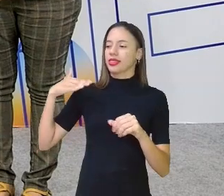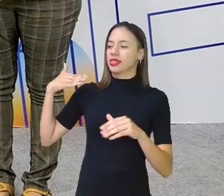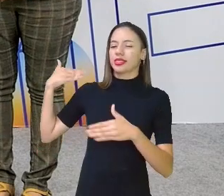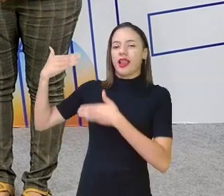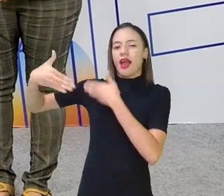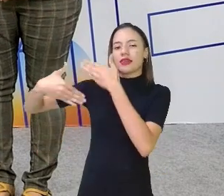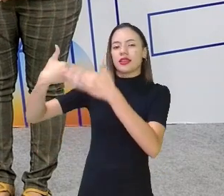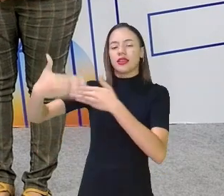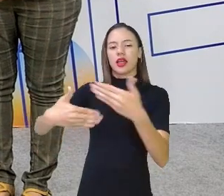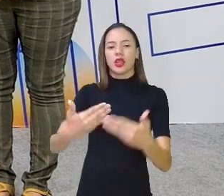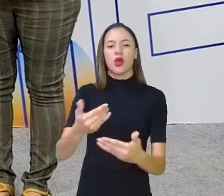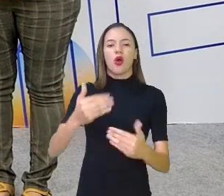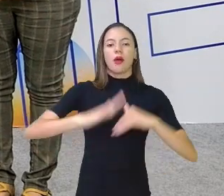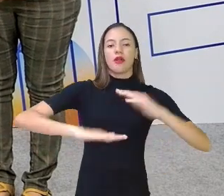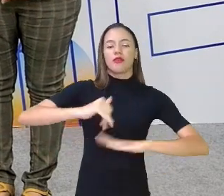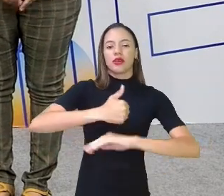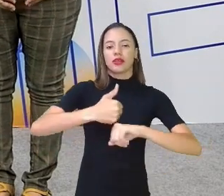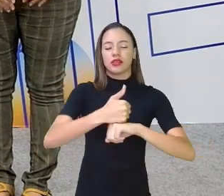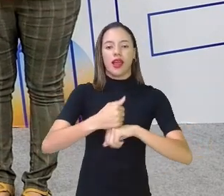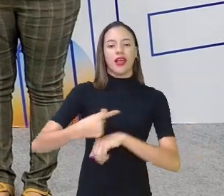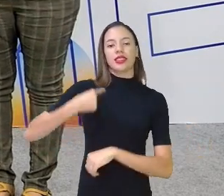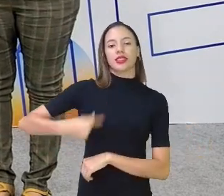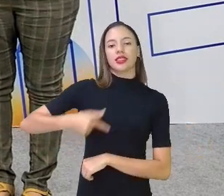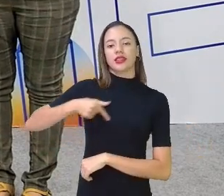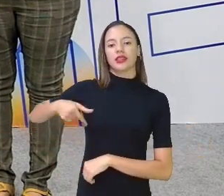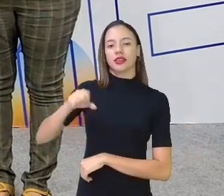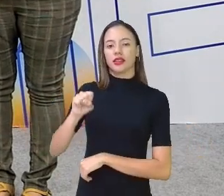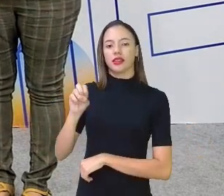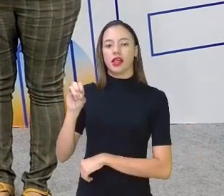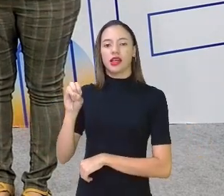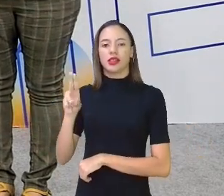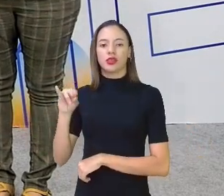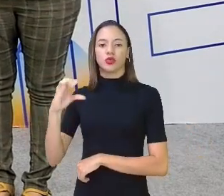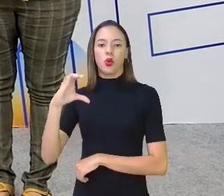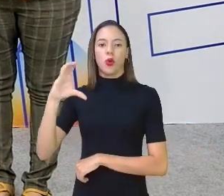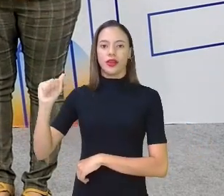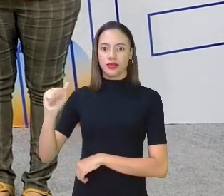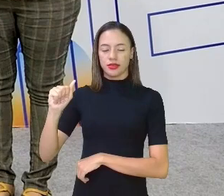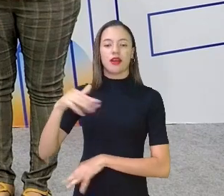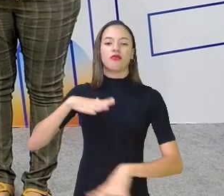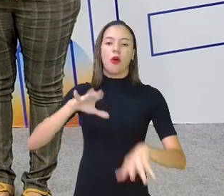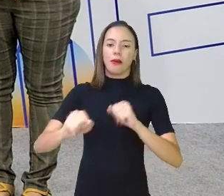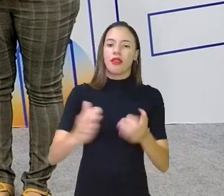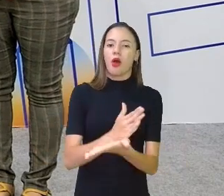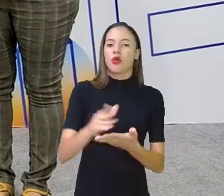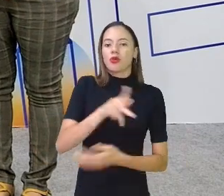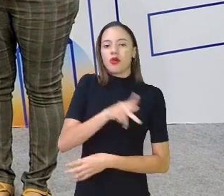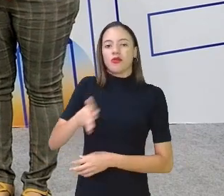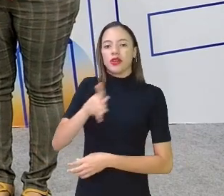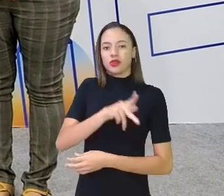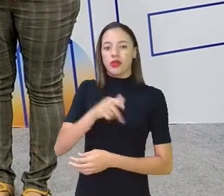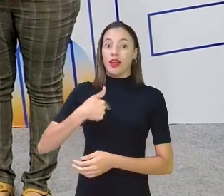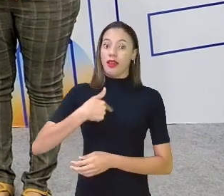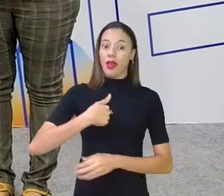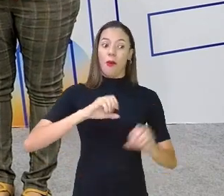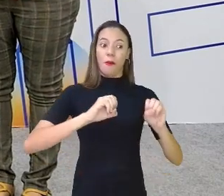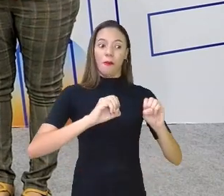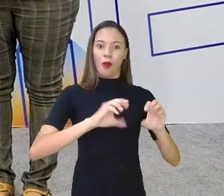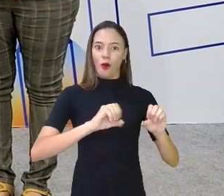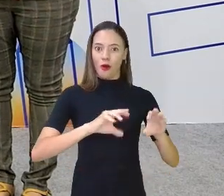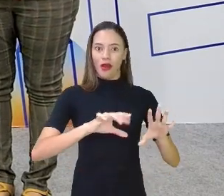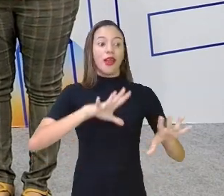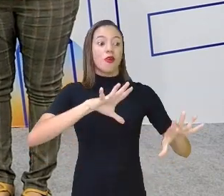os futuros professores da escola primária. Então, eu sou professora de